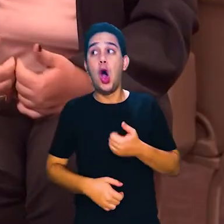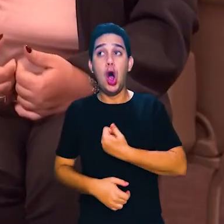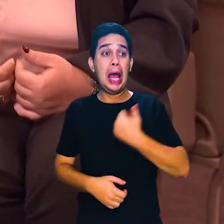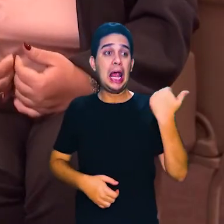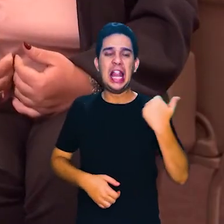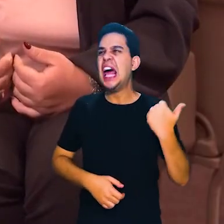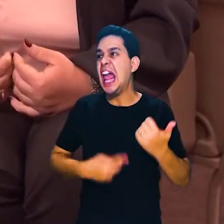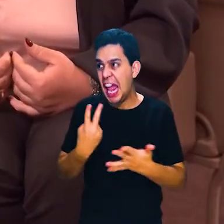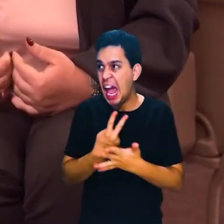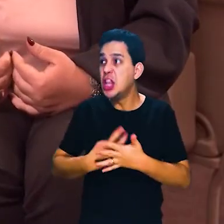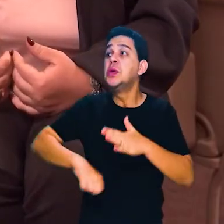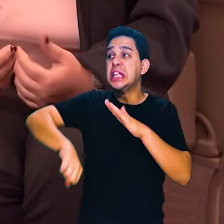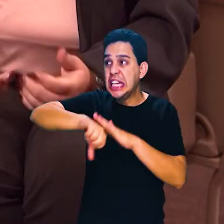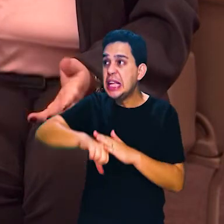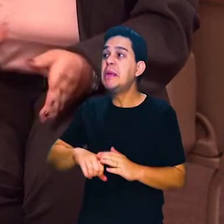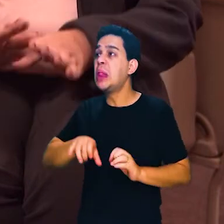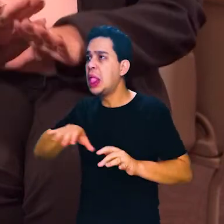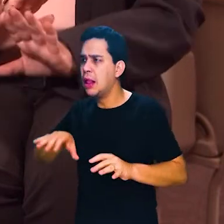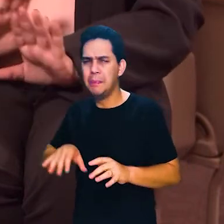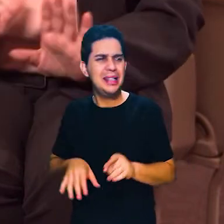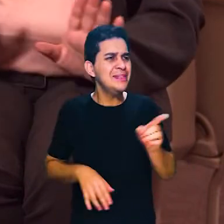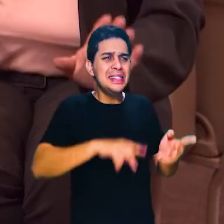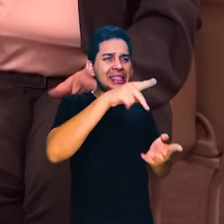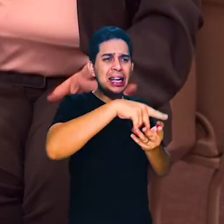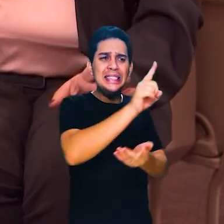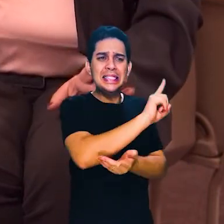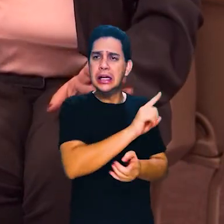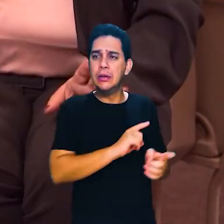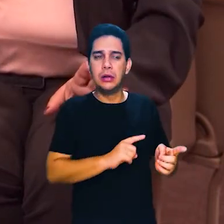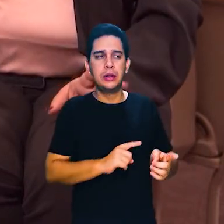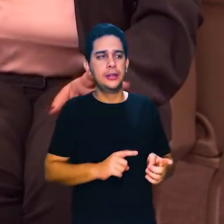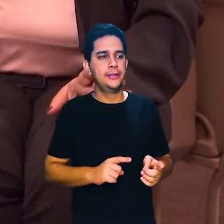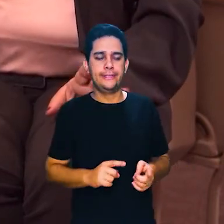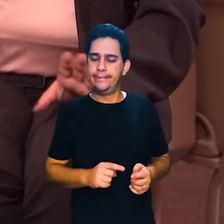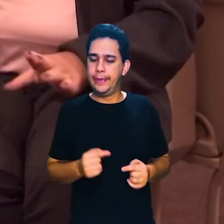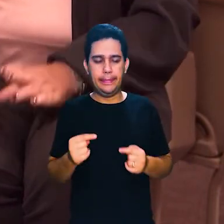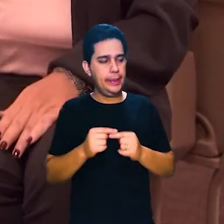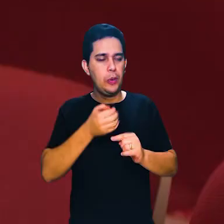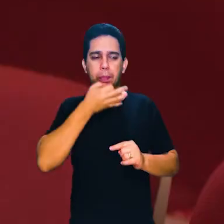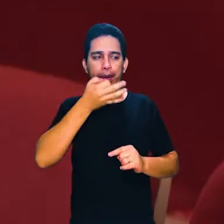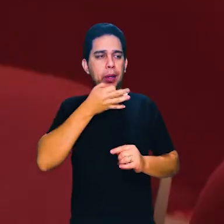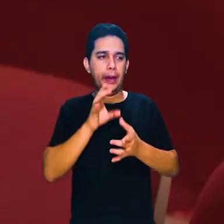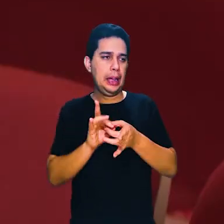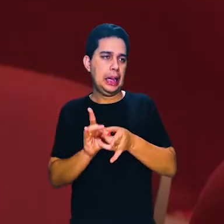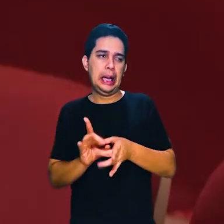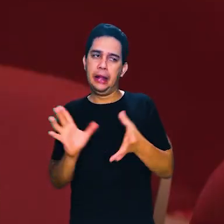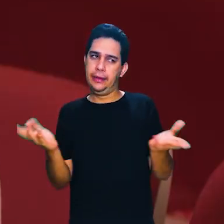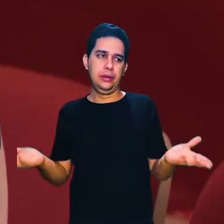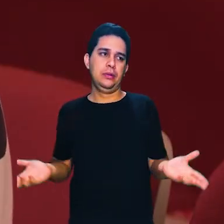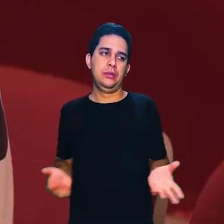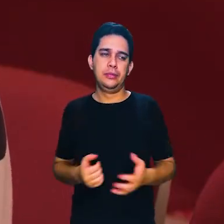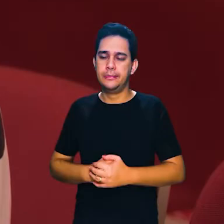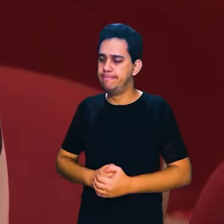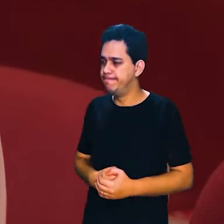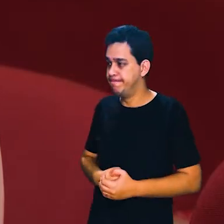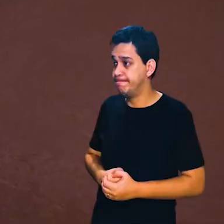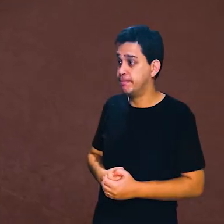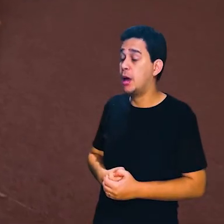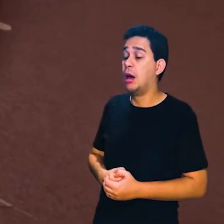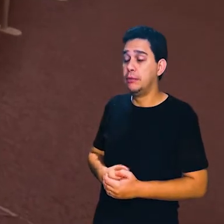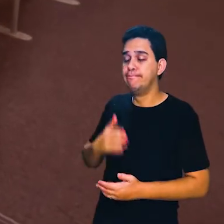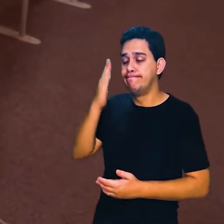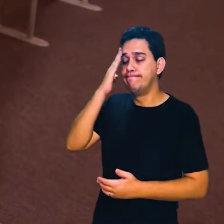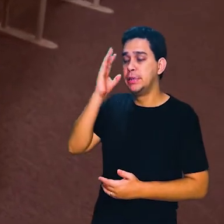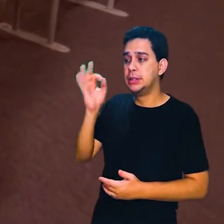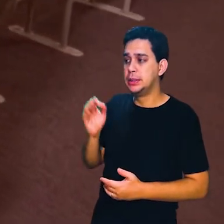verdadeiro, isso já ultrapassou qualquer limite da liberdade de expressão. Certo, doutora, infelizmente a nossa entrevista está chegando ao